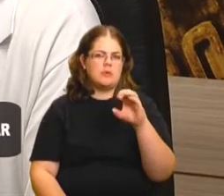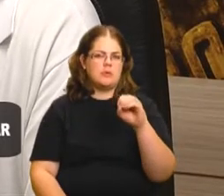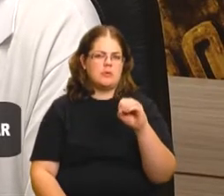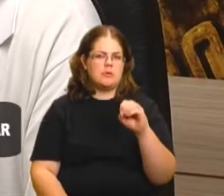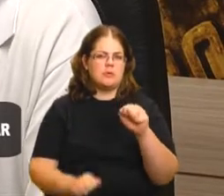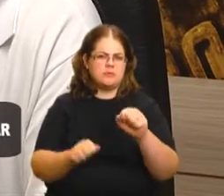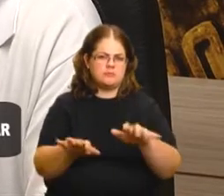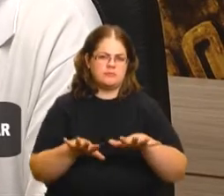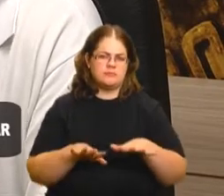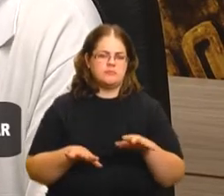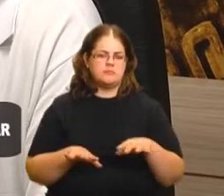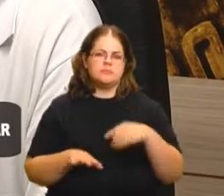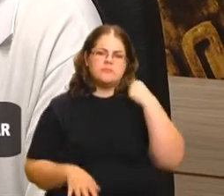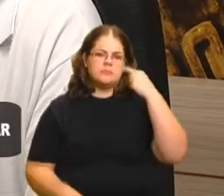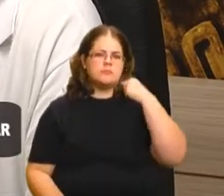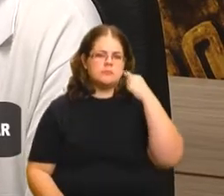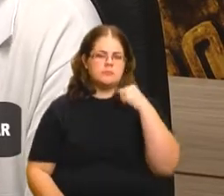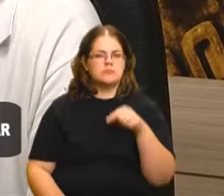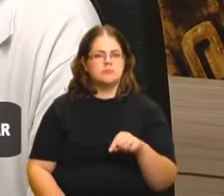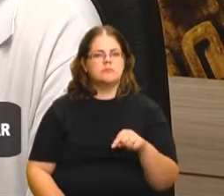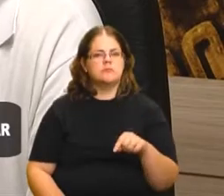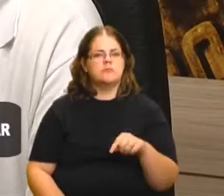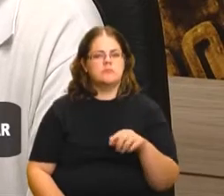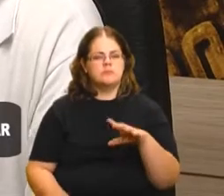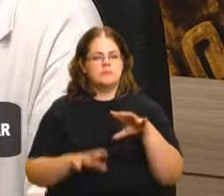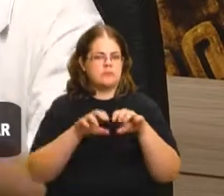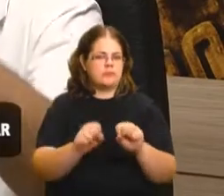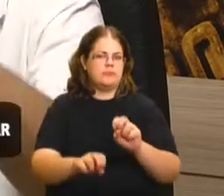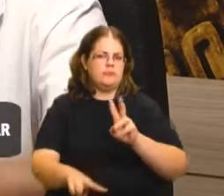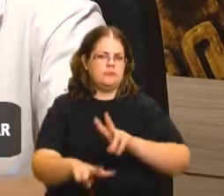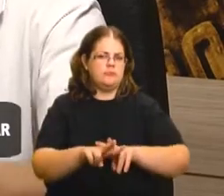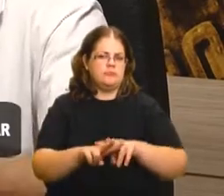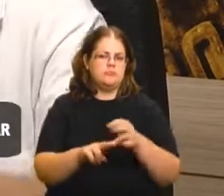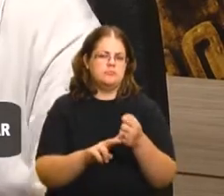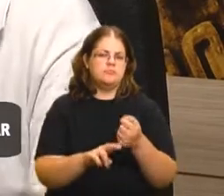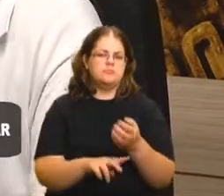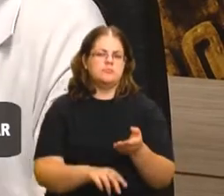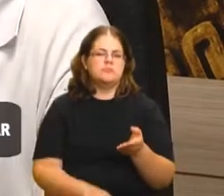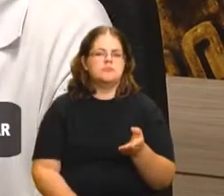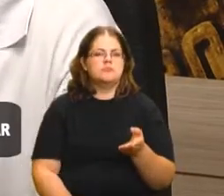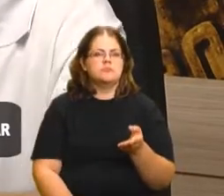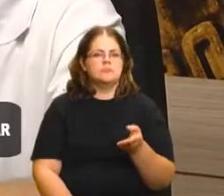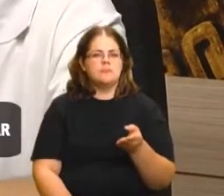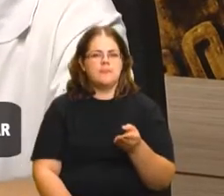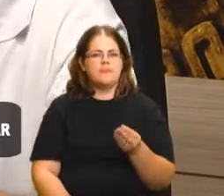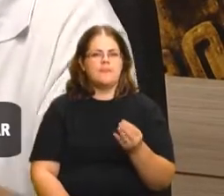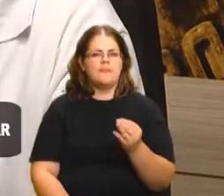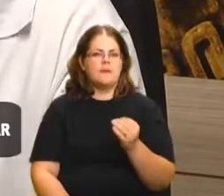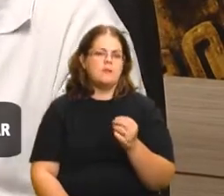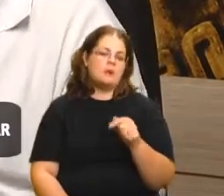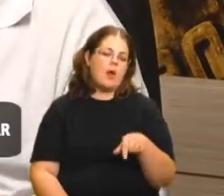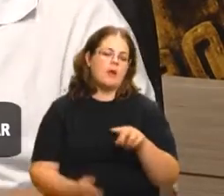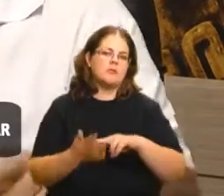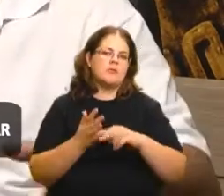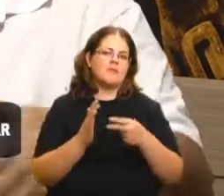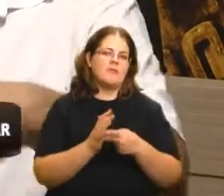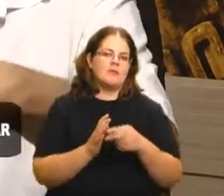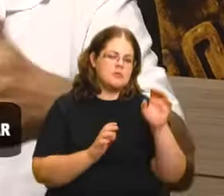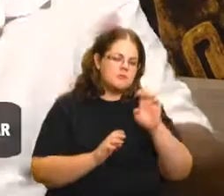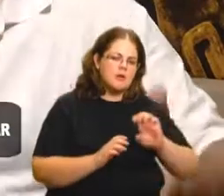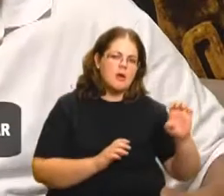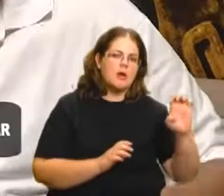170 parlamentares, se não me falha a memória, que foram caçados naquele momento. Quer dizer, o que podia ser visto